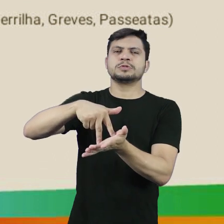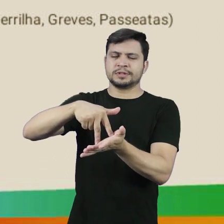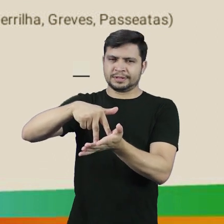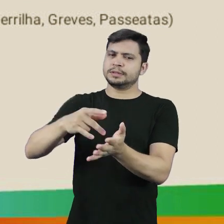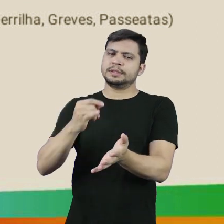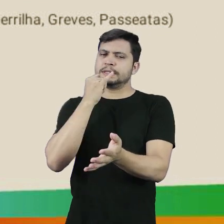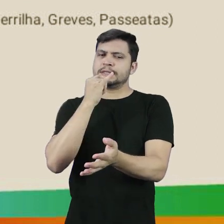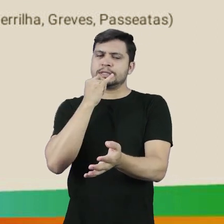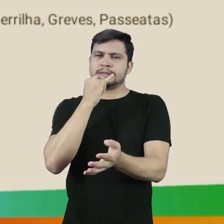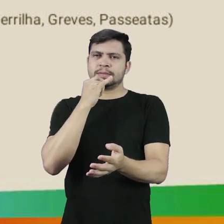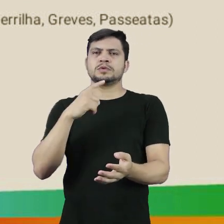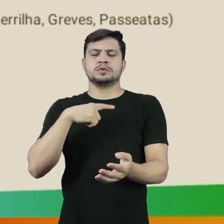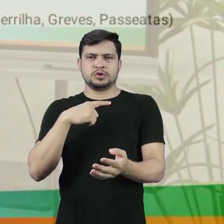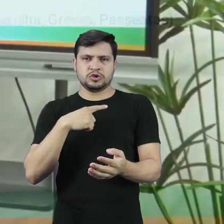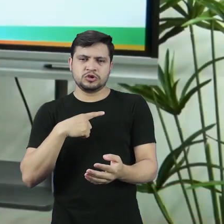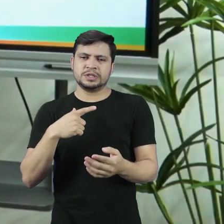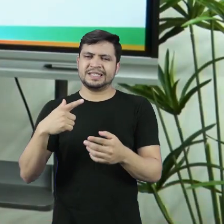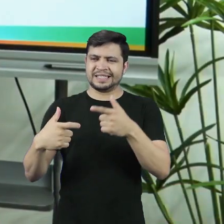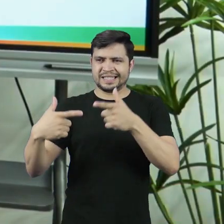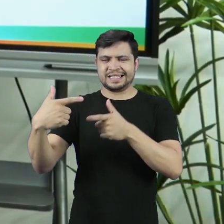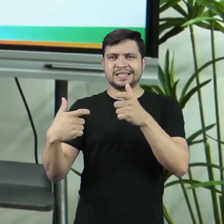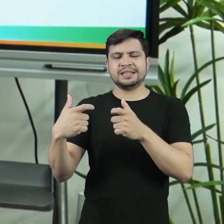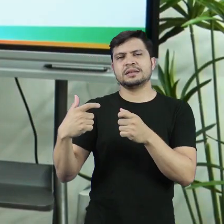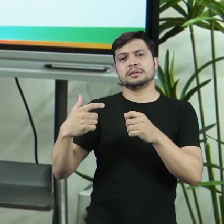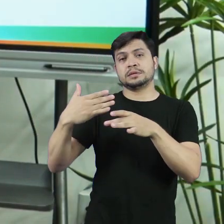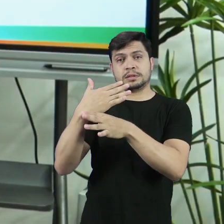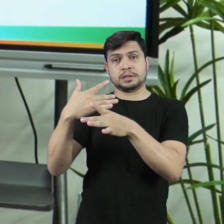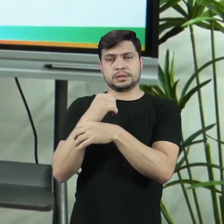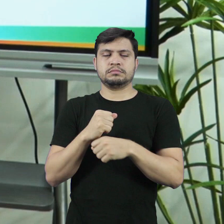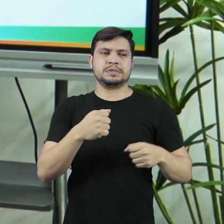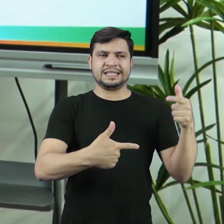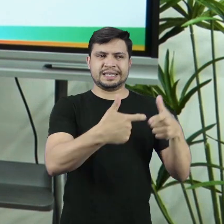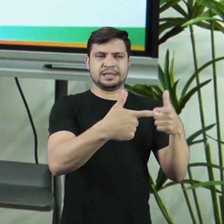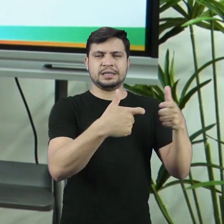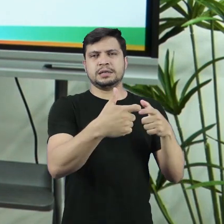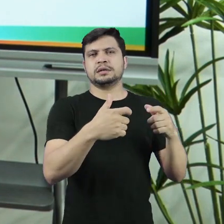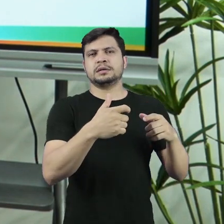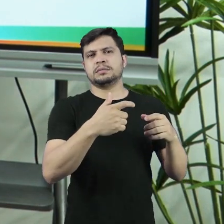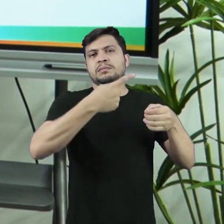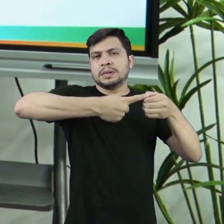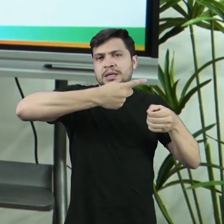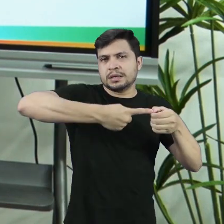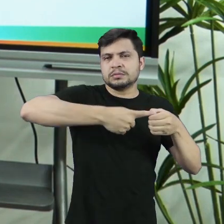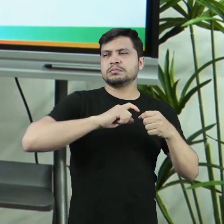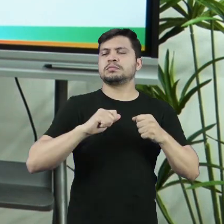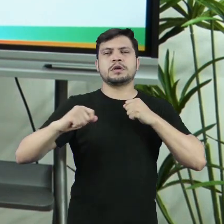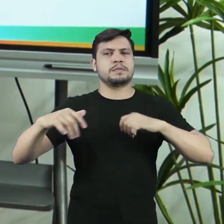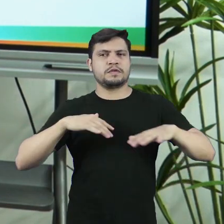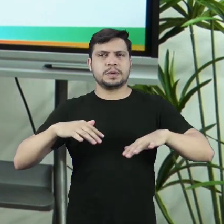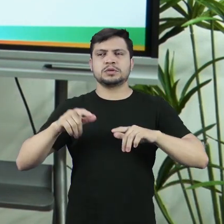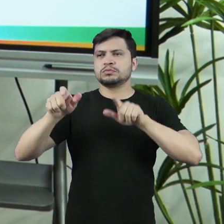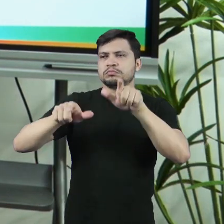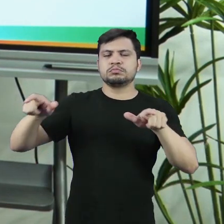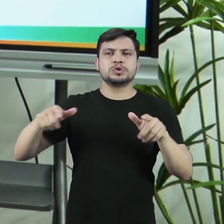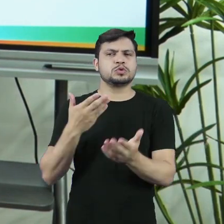da gente pensar as guerrilhas urbanas, as guerrilhas camponesas, o movimento estudantil, as greves que aconteceram dos